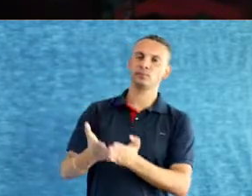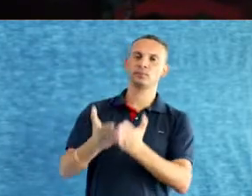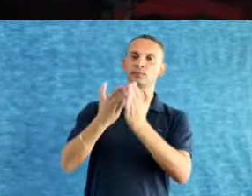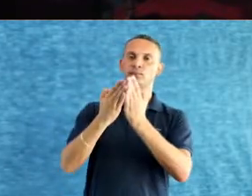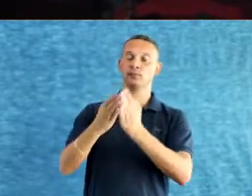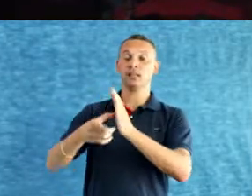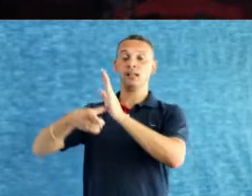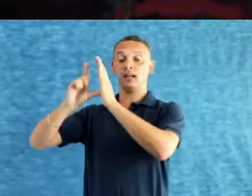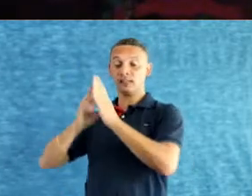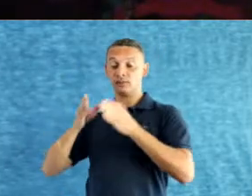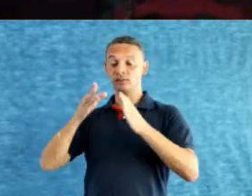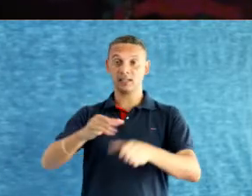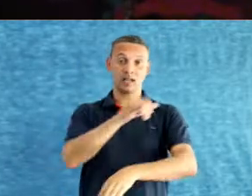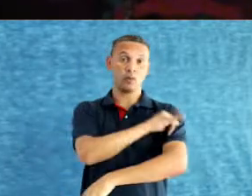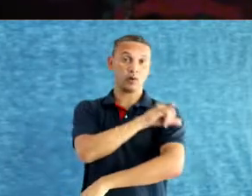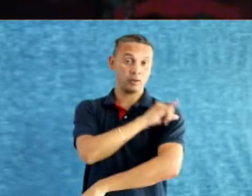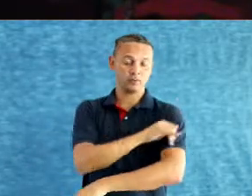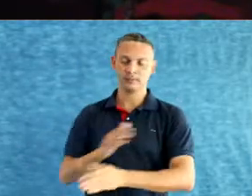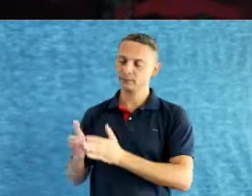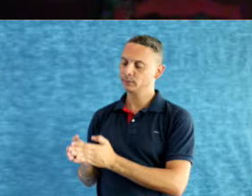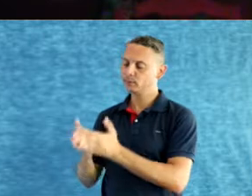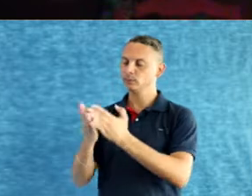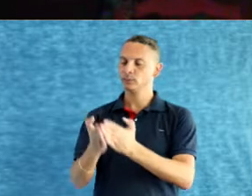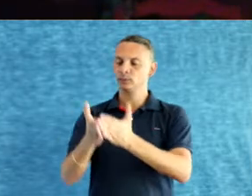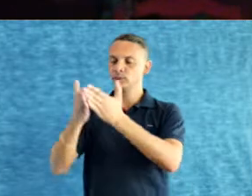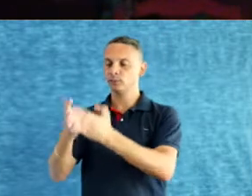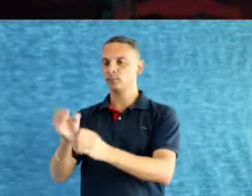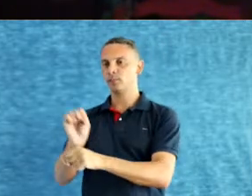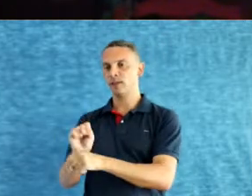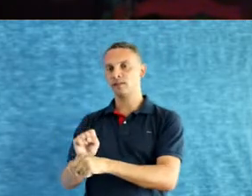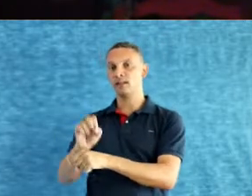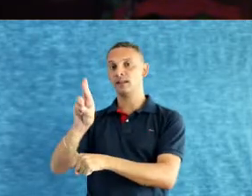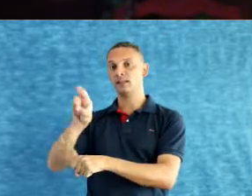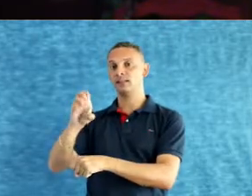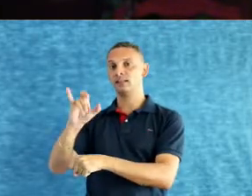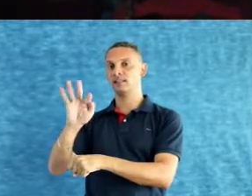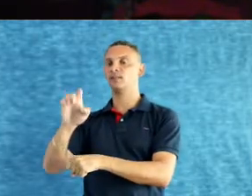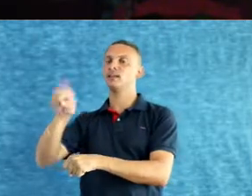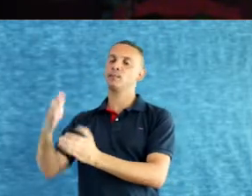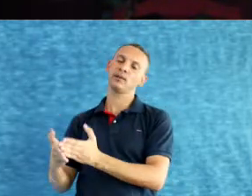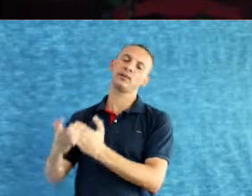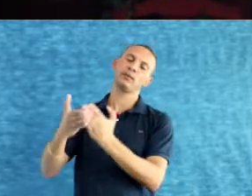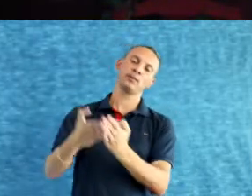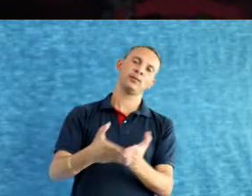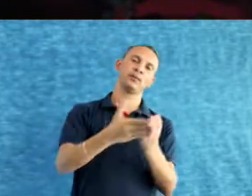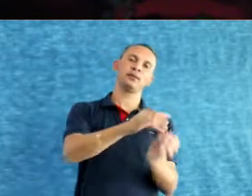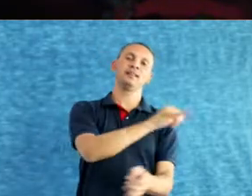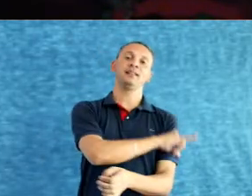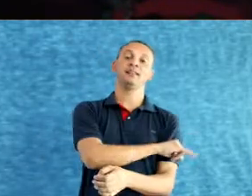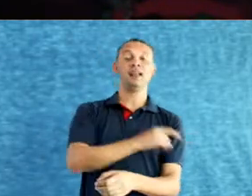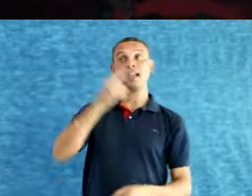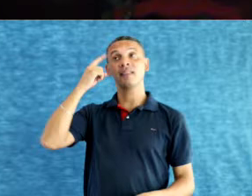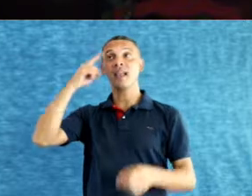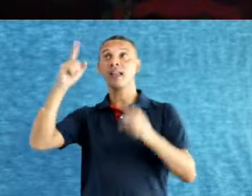informações. Fourier, não sei, sabe? Ela cita, ela não cita o autor, ela cita pensamentos que, se você conhece, você